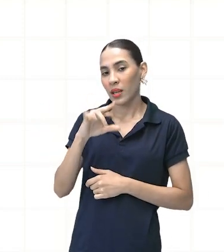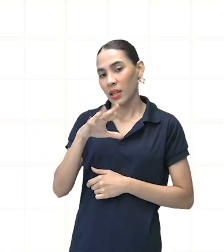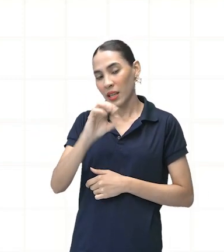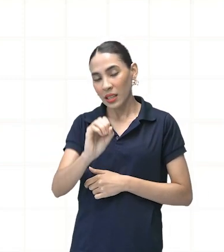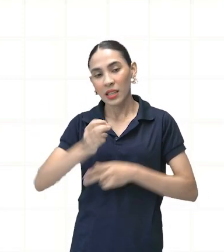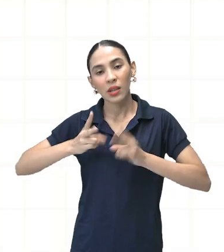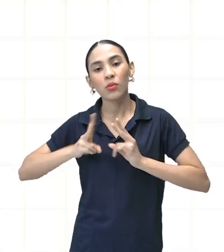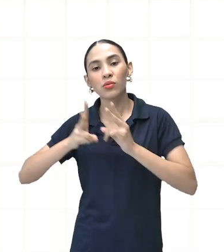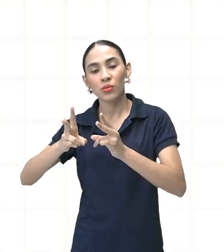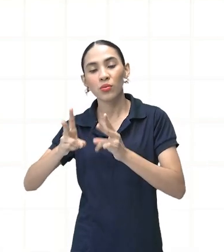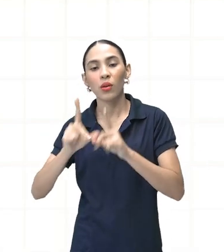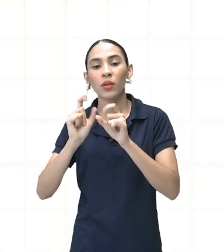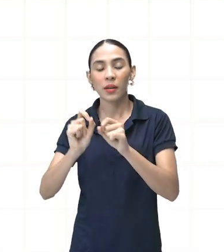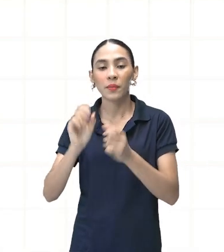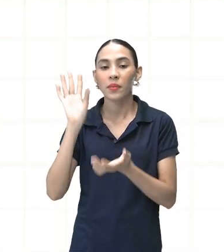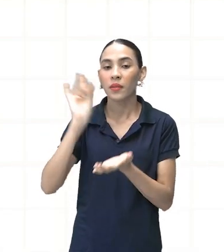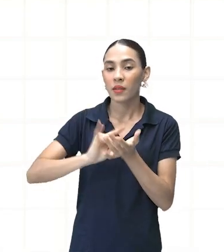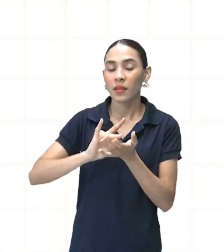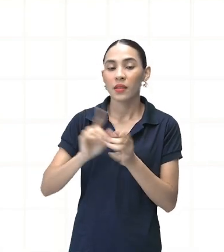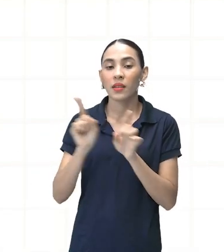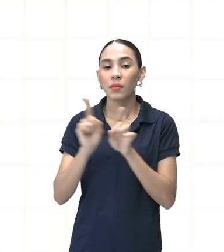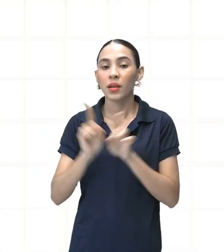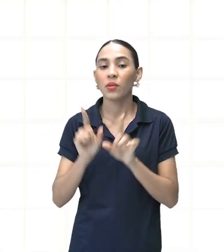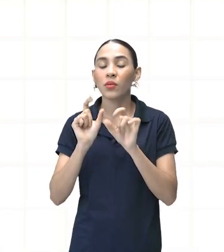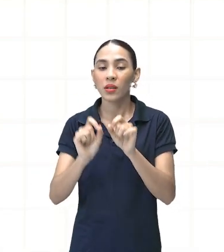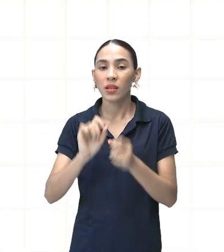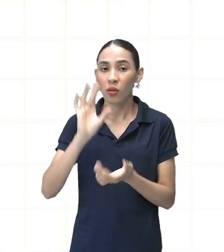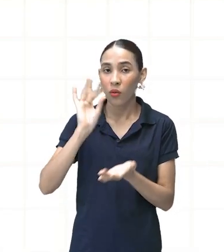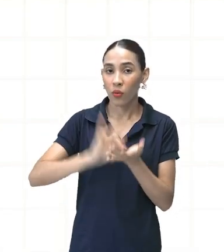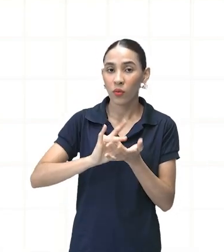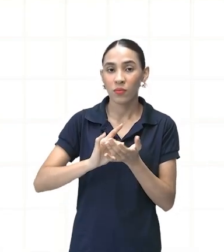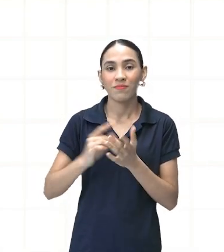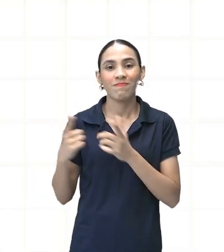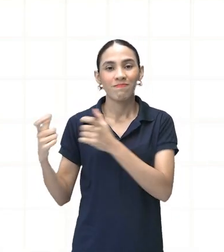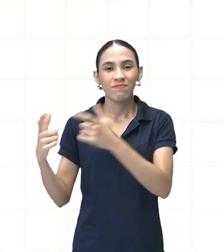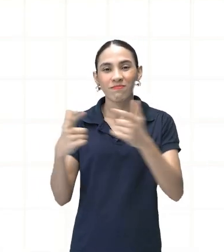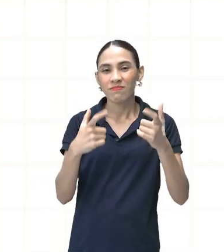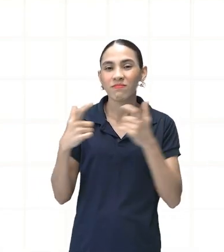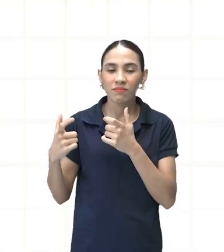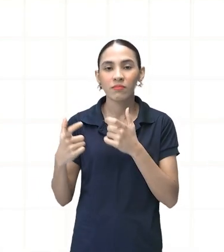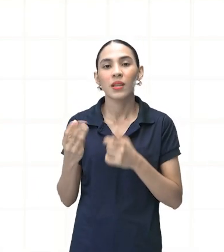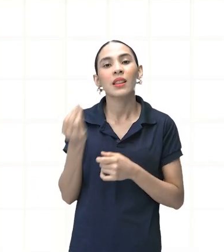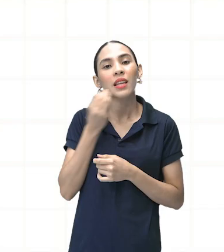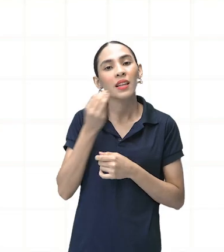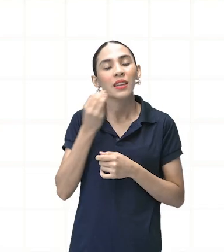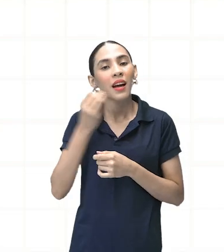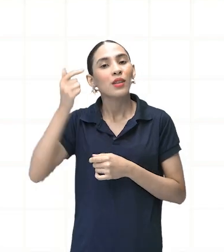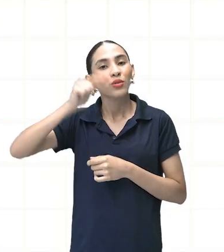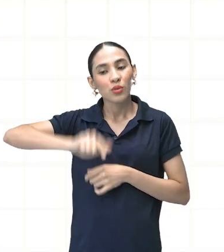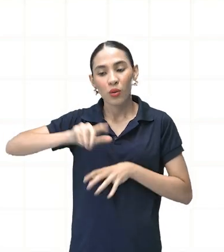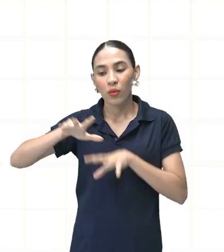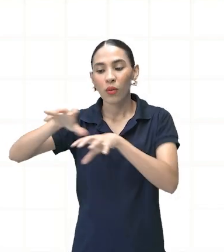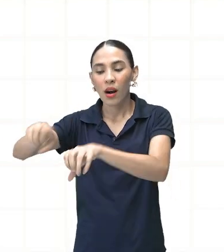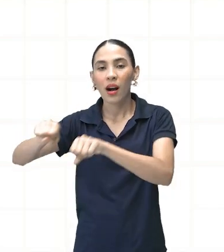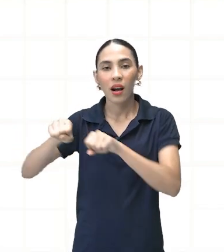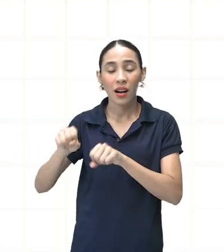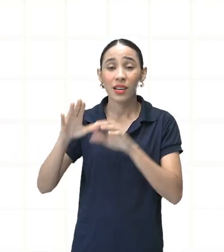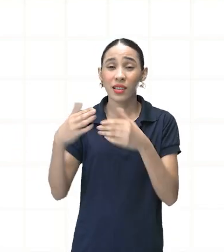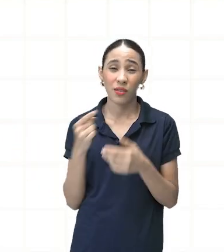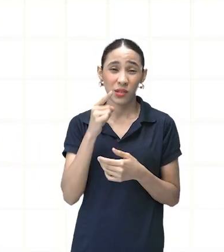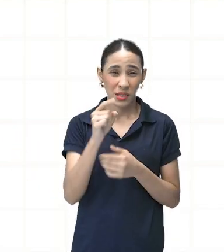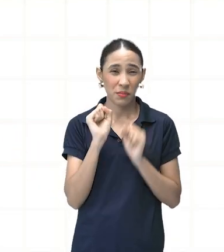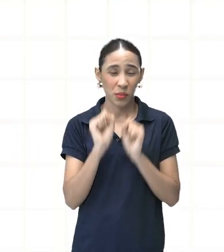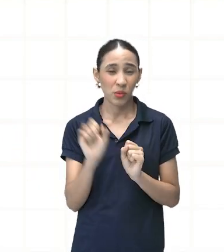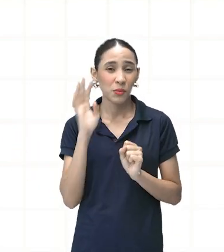Ucrânia continua a realizar, gente, ofensivas na tentativa de reconquistar essas áreas. Então, vocês